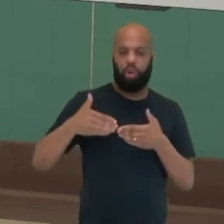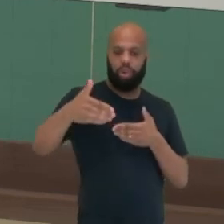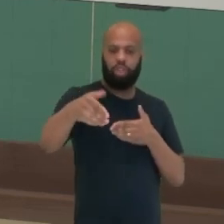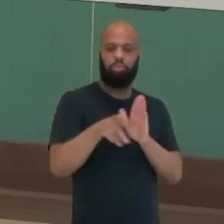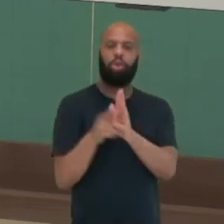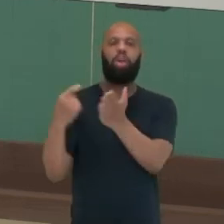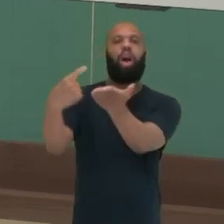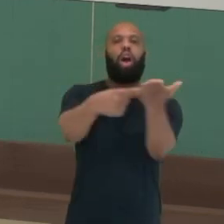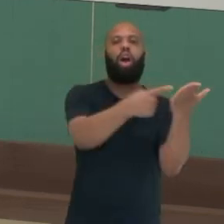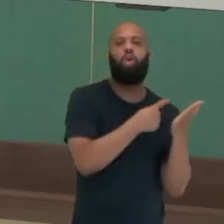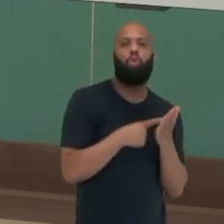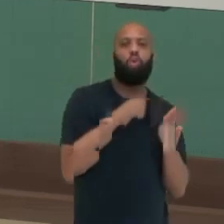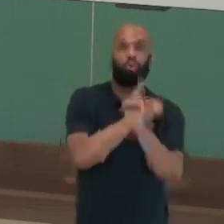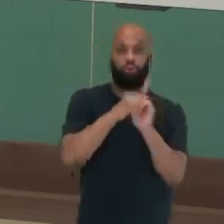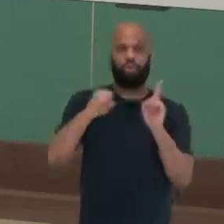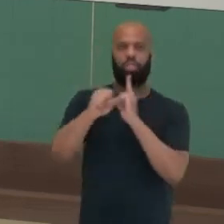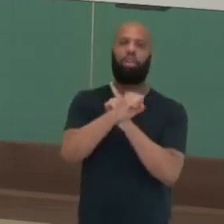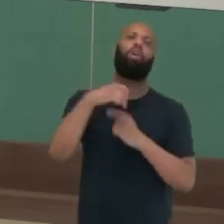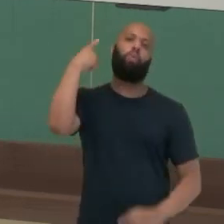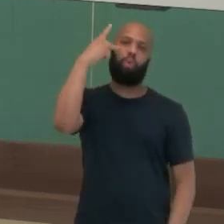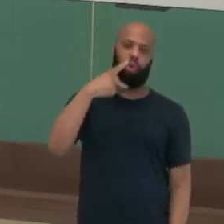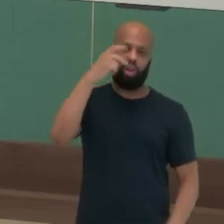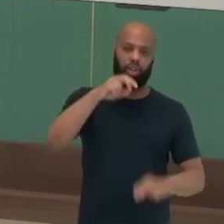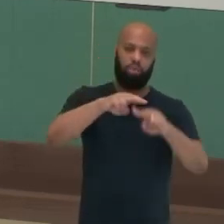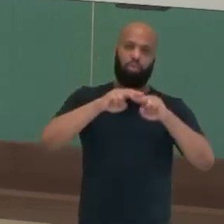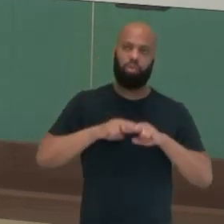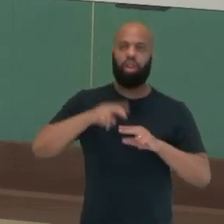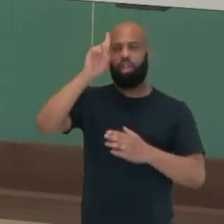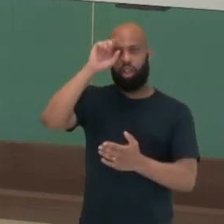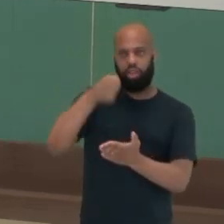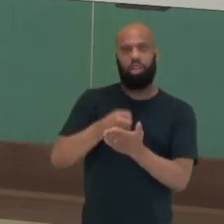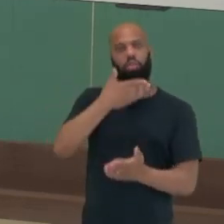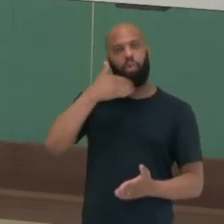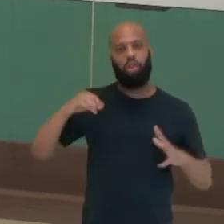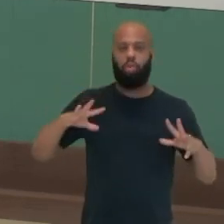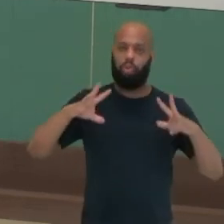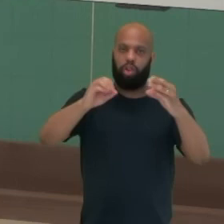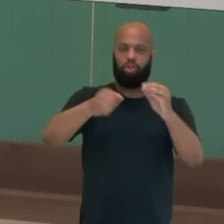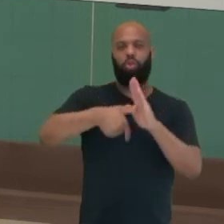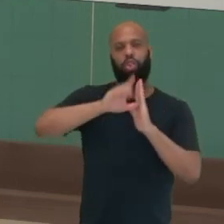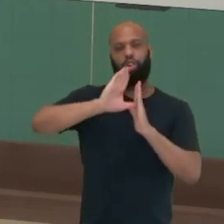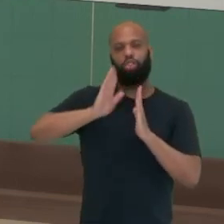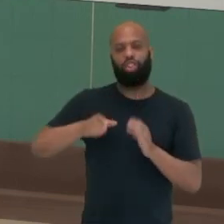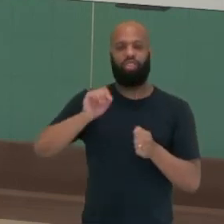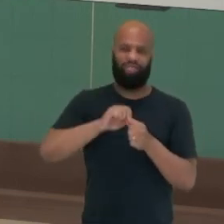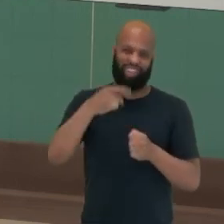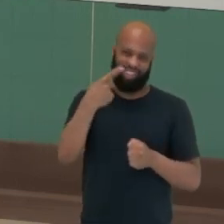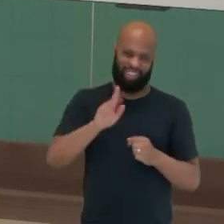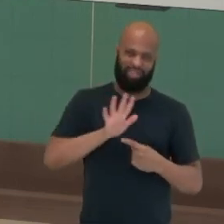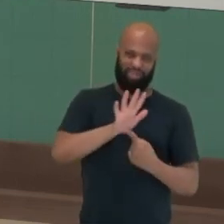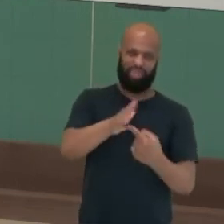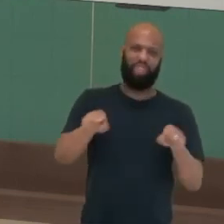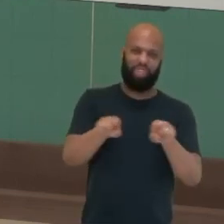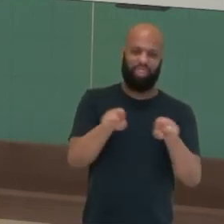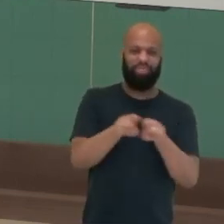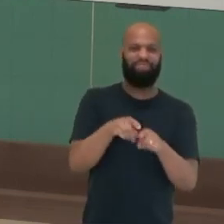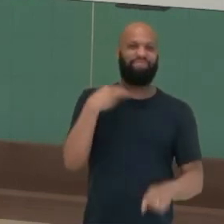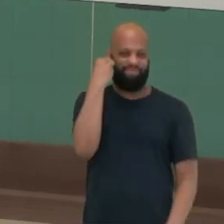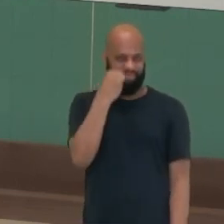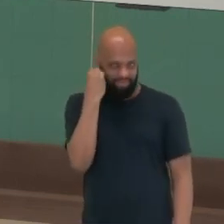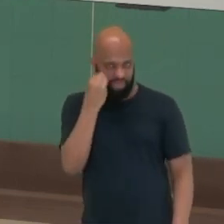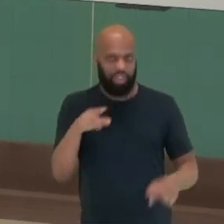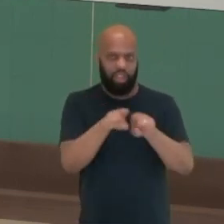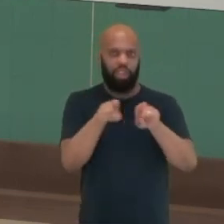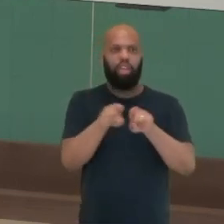dos acordos políticos por conveniência que nós acabamos realizando nessas experiências que